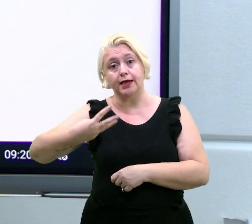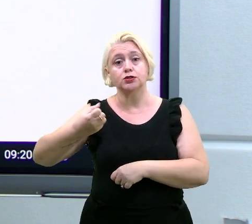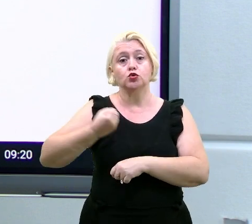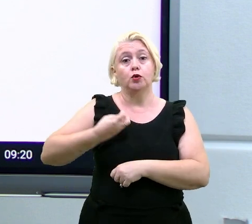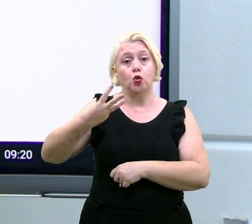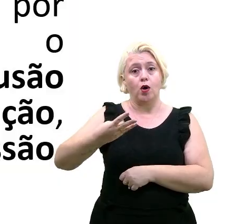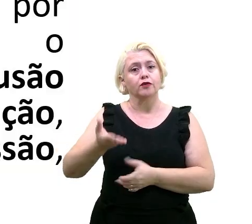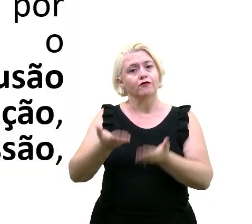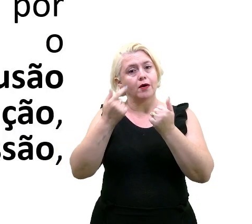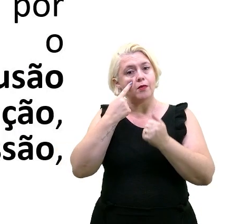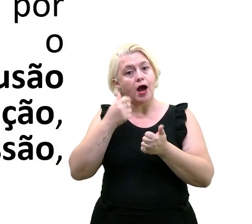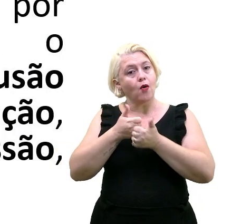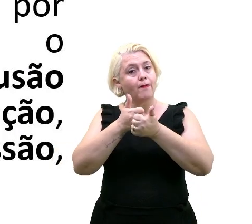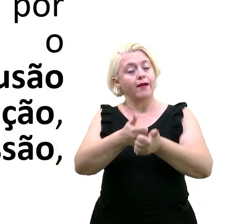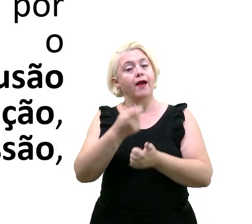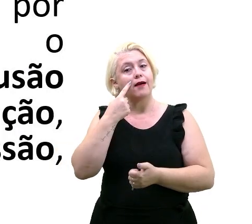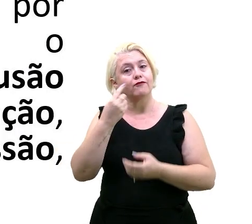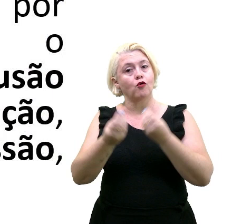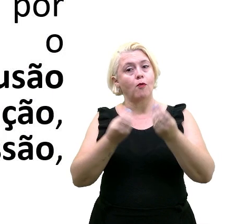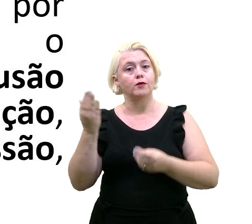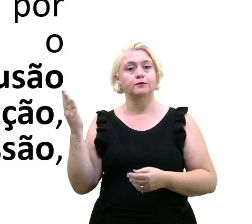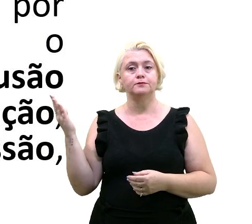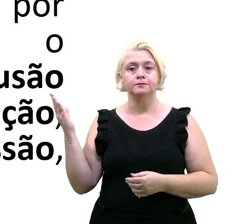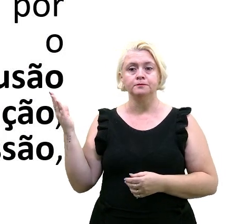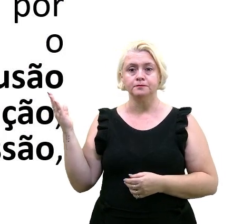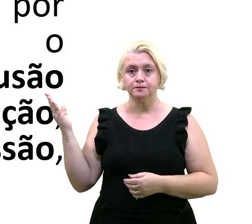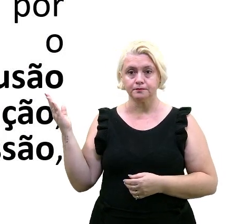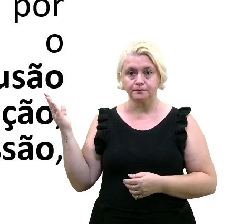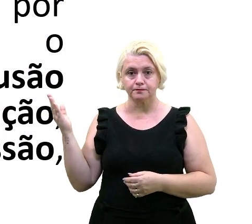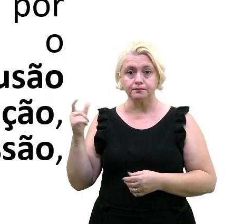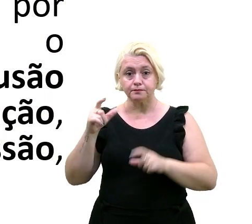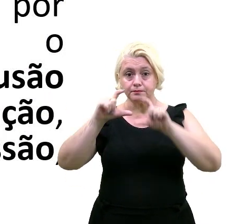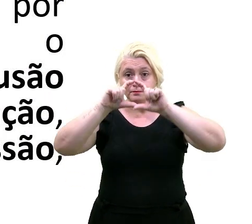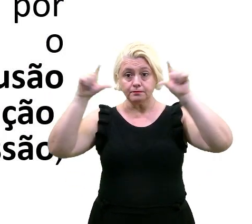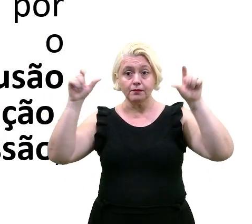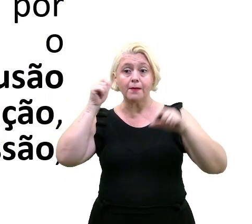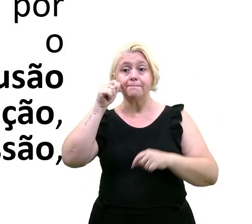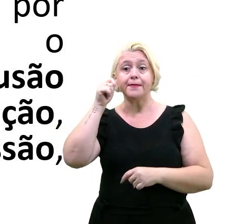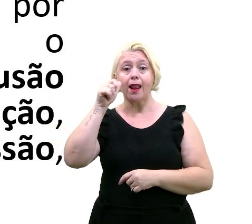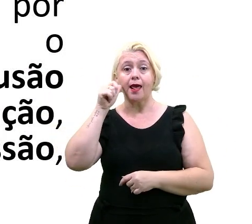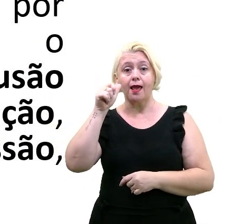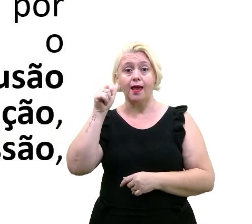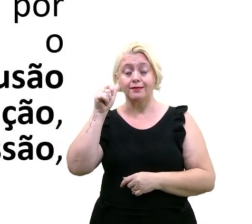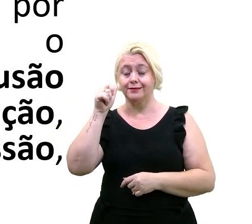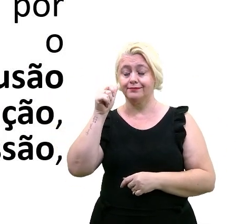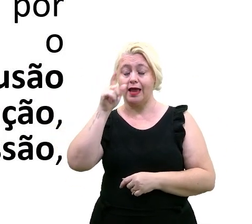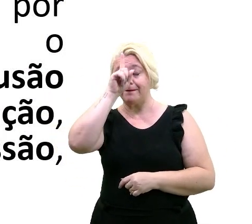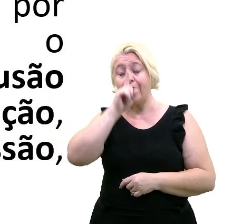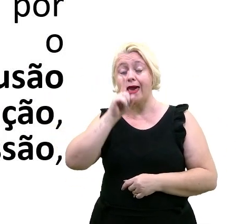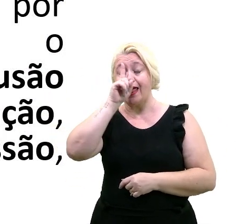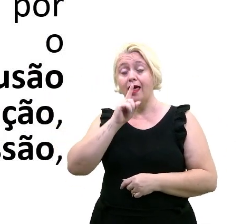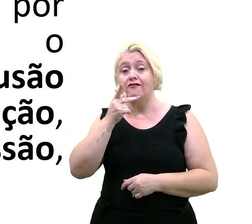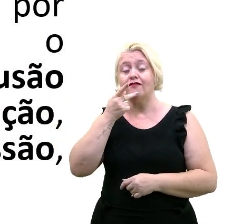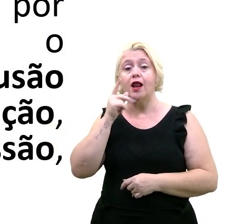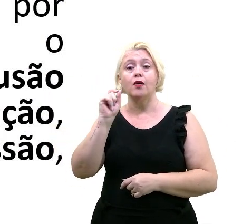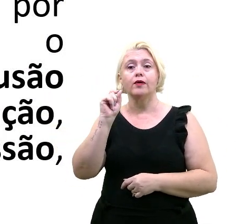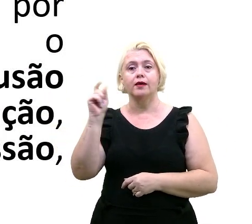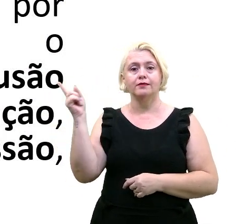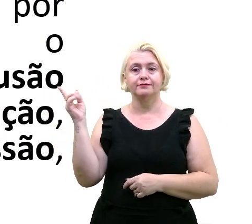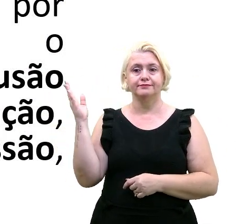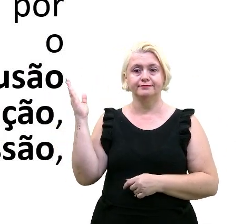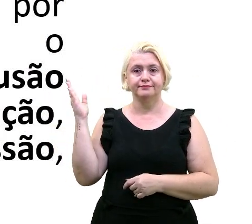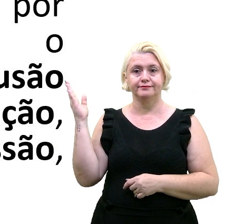por favor vamos lá aqui nessa parte amarela nós temos o que a tese é a retomada da